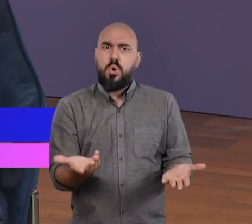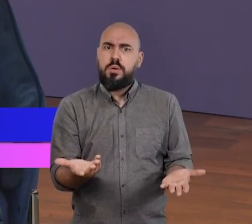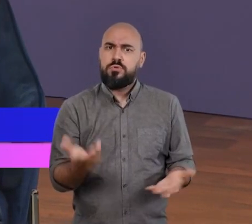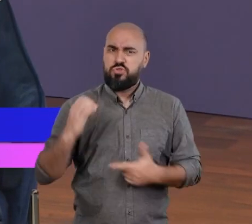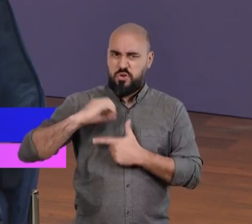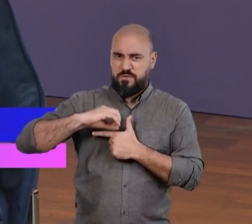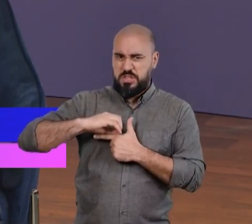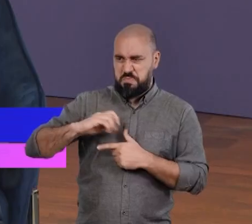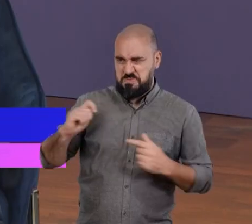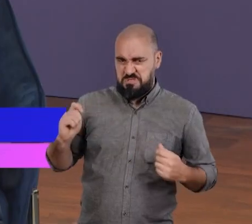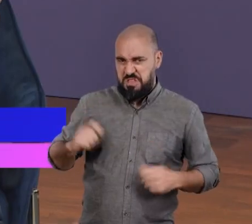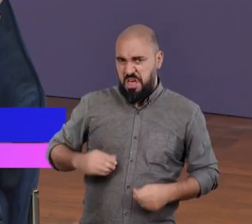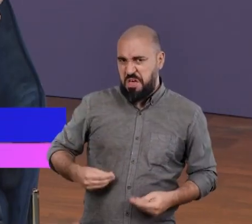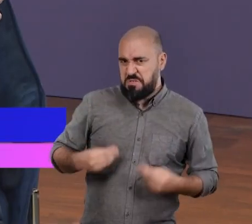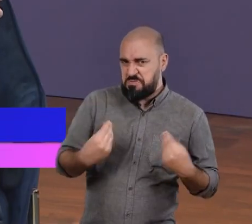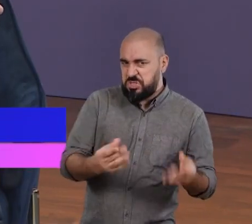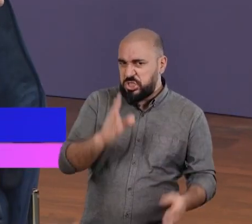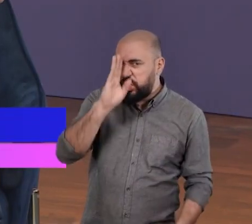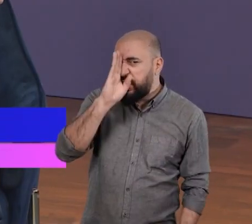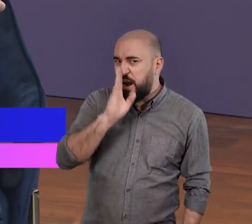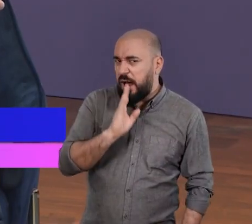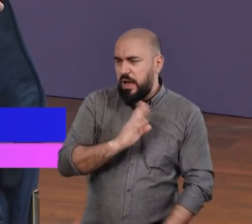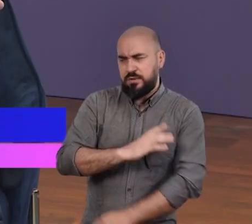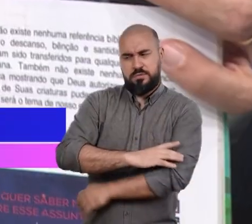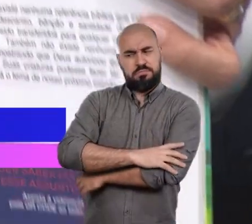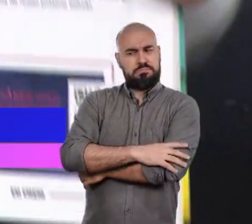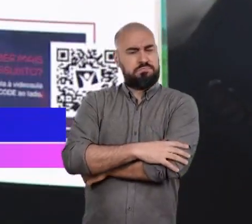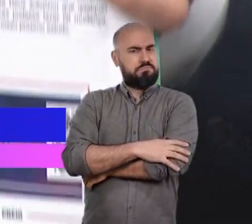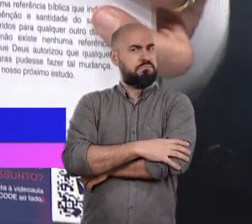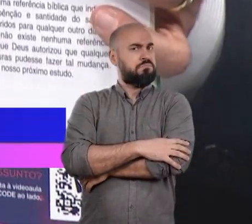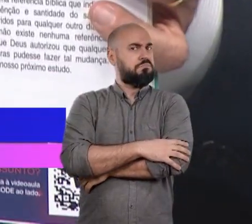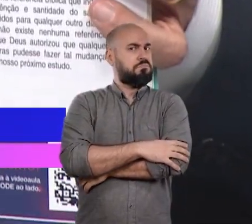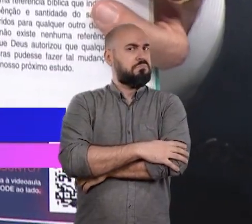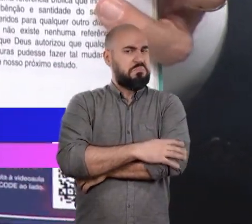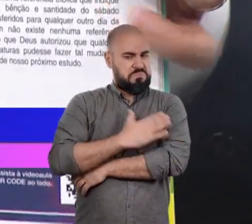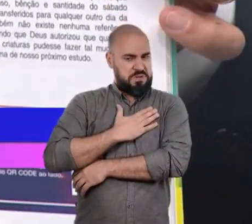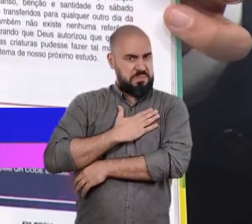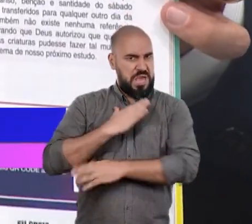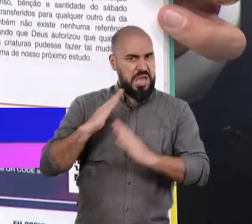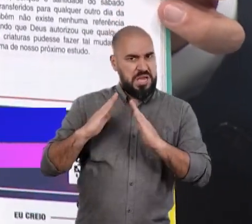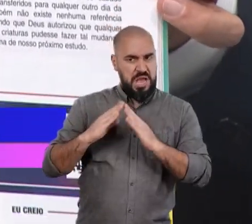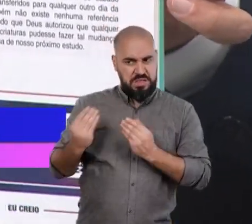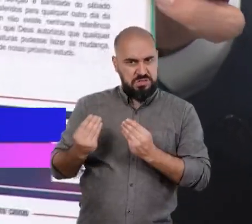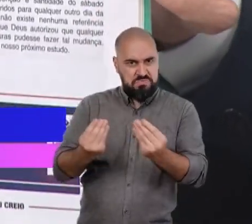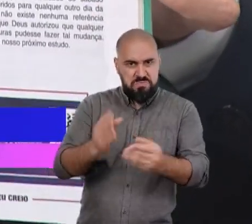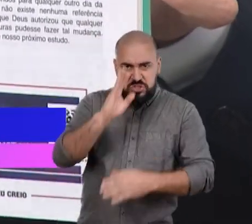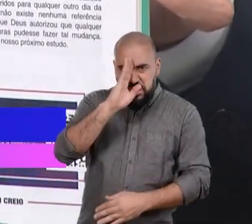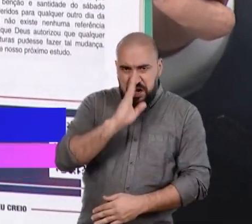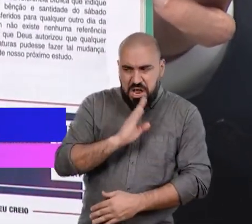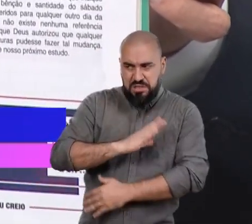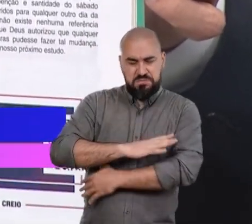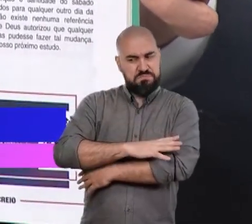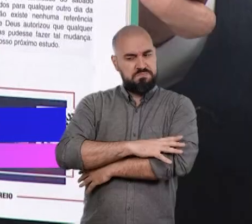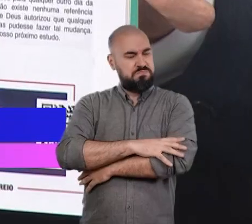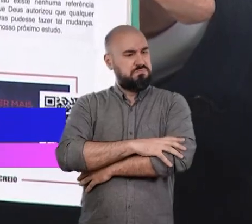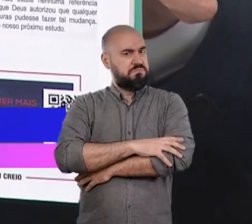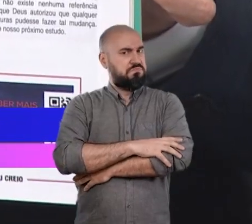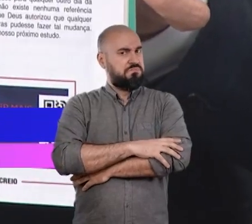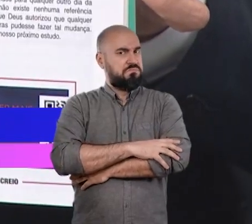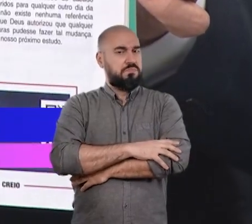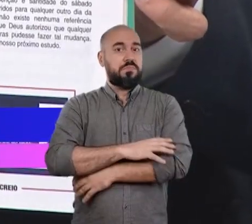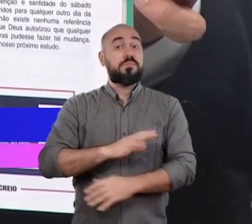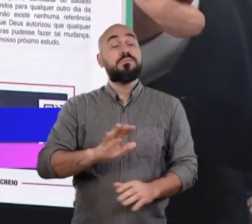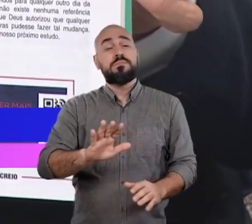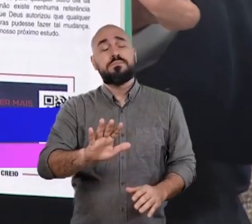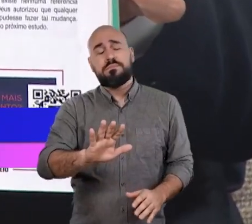Novo Tempo consegue mandar um material desse aqui para minha casa sem nenhum custo? Como é que isso chega aqui, pastor? Porque